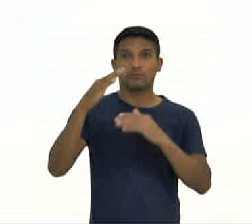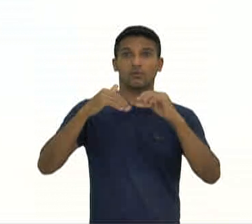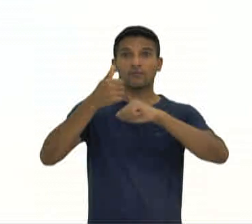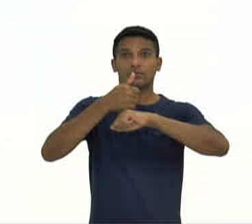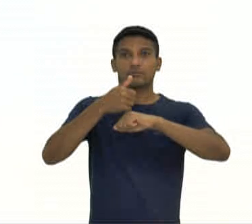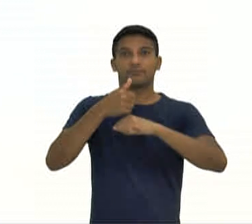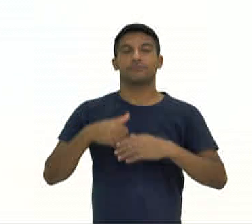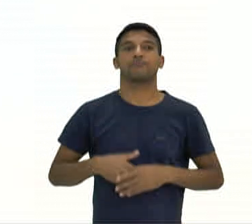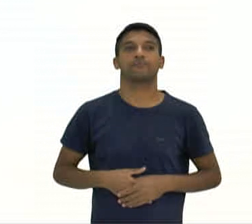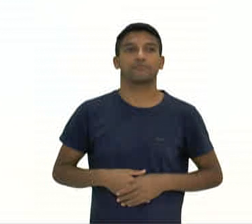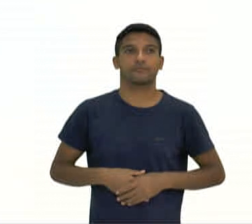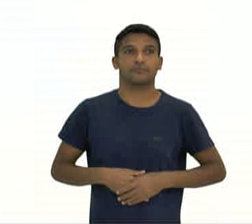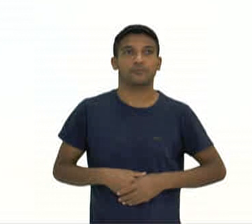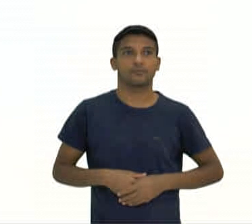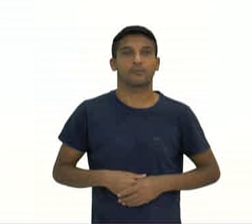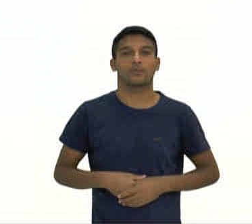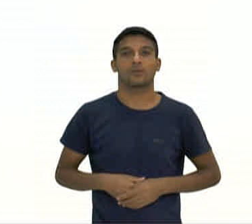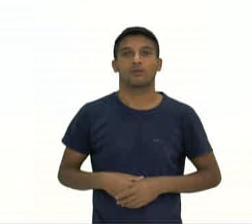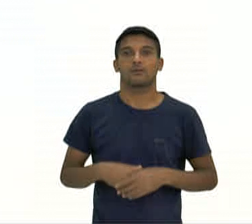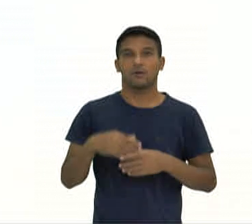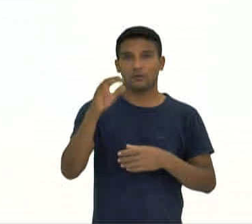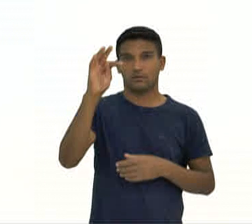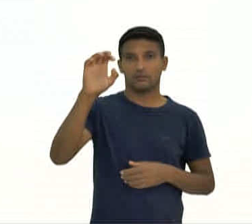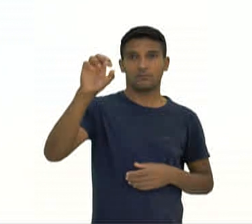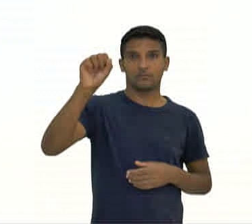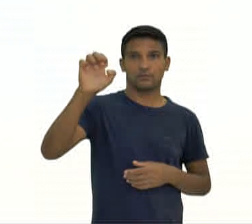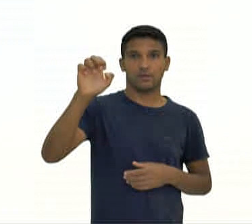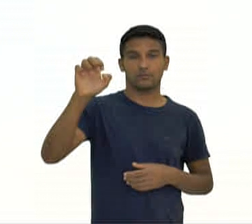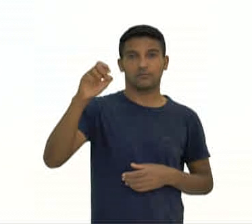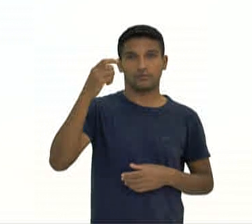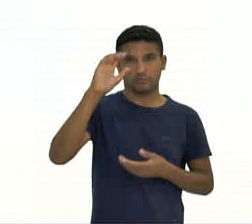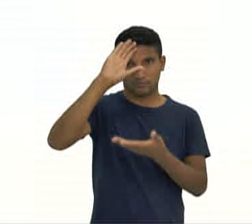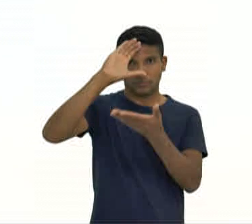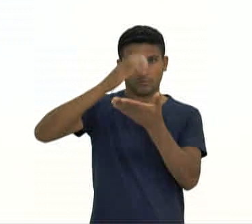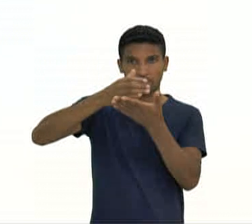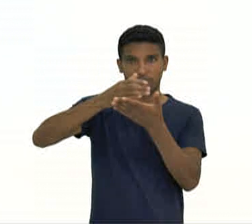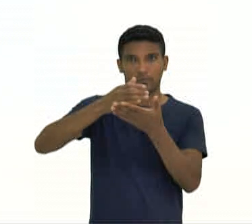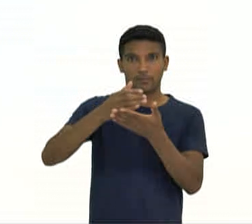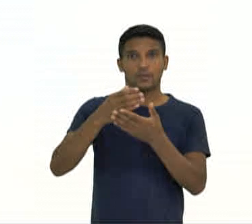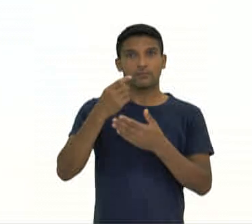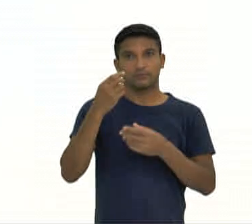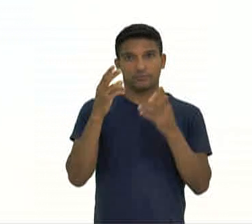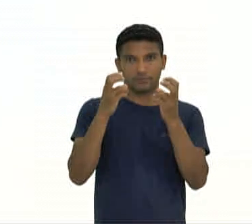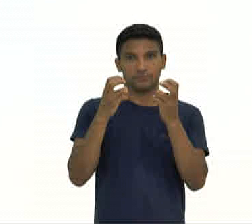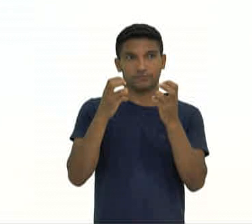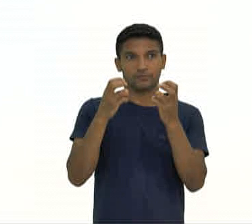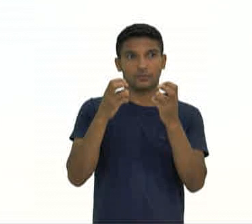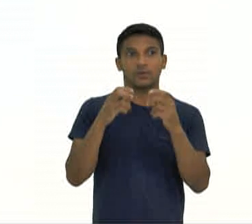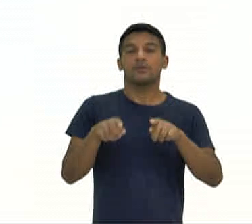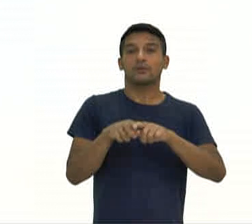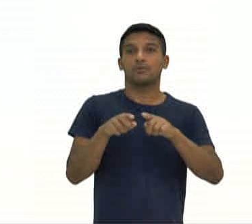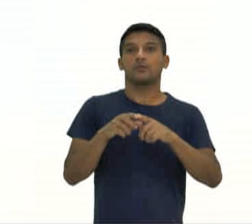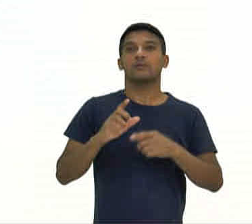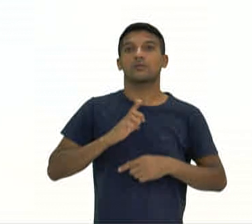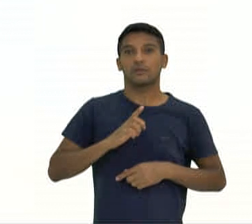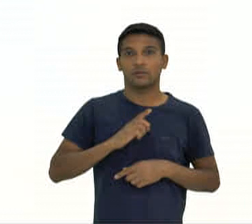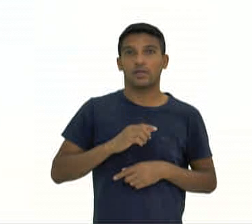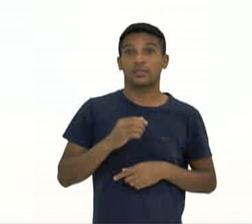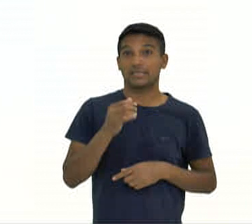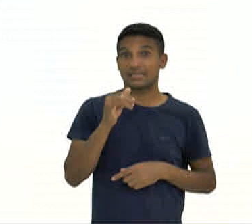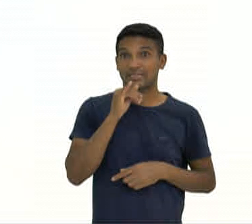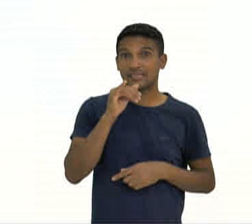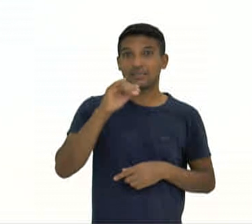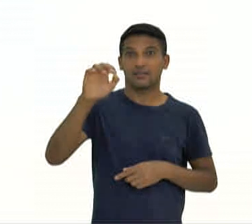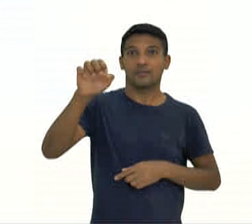lembrando que é um fragmento, então ele já mencionou a tese outras vezes. E temos aqui uma exemplificação, um argumento de